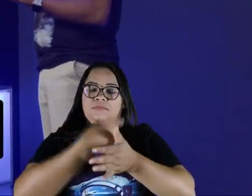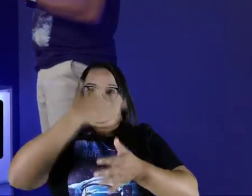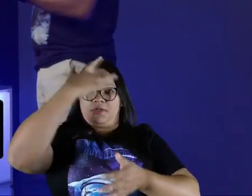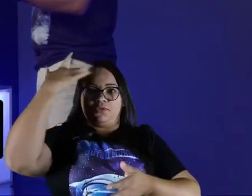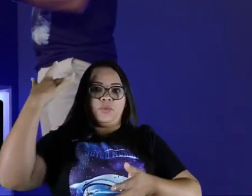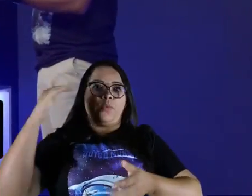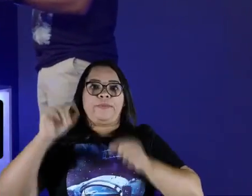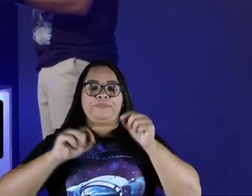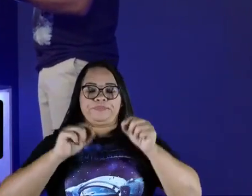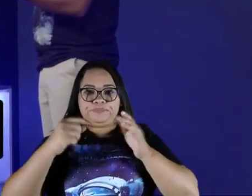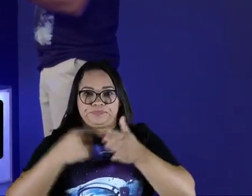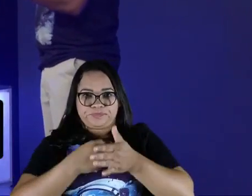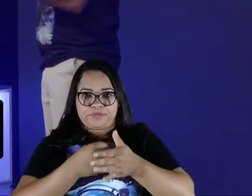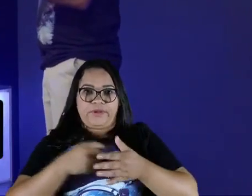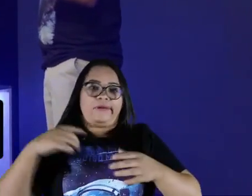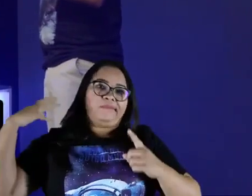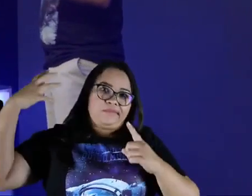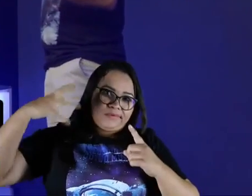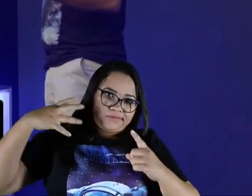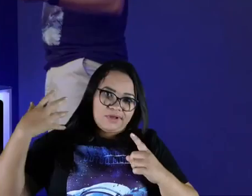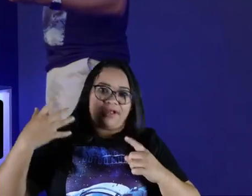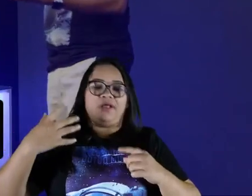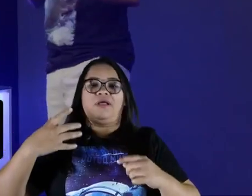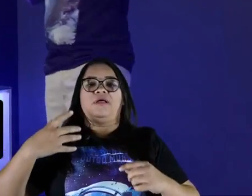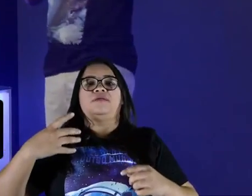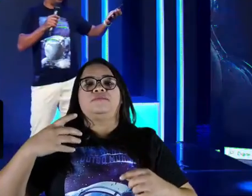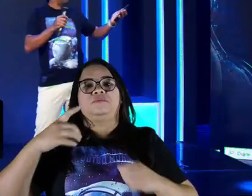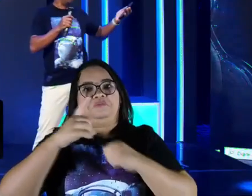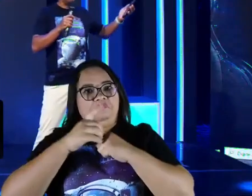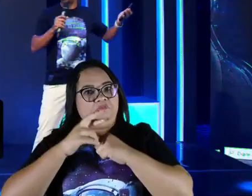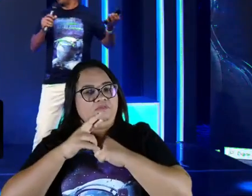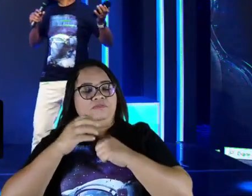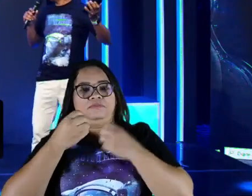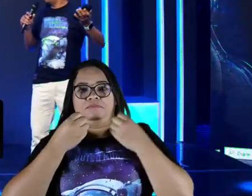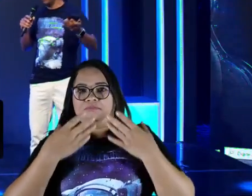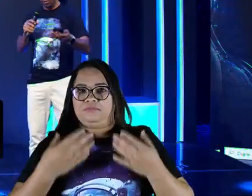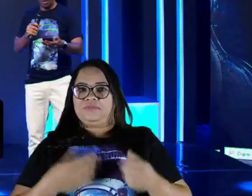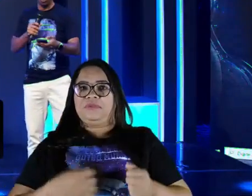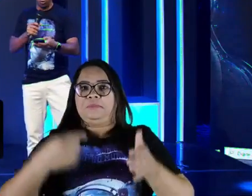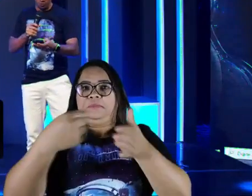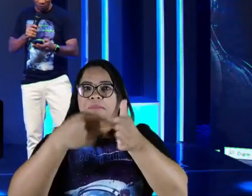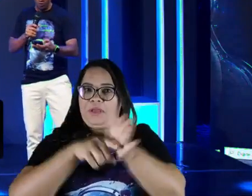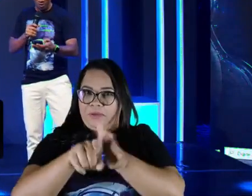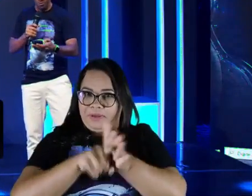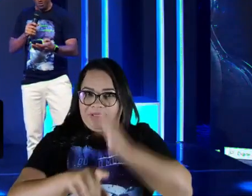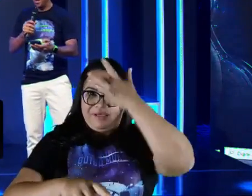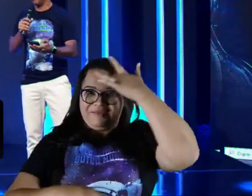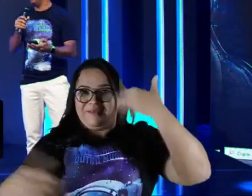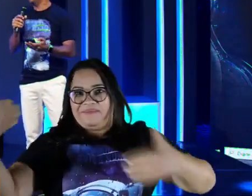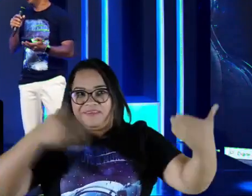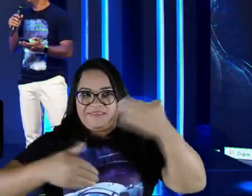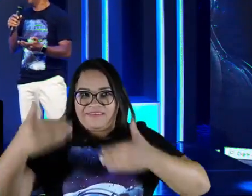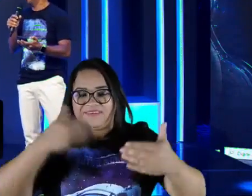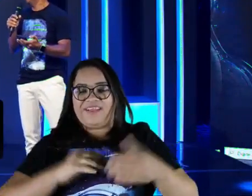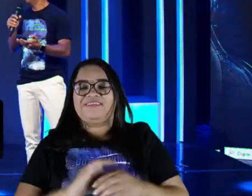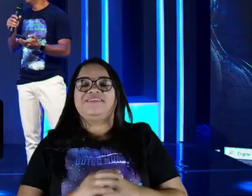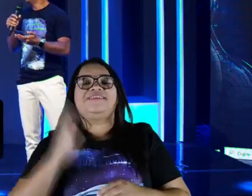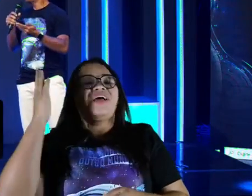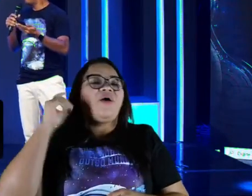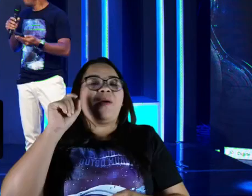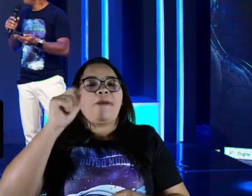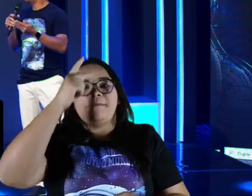o povo está fazendo. Claro, a palestra do doutor Rodrigo foi fantástica. O quiz aqui mobilizou o povo, mas o que o povo realmente quer saber, sabe o